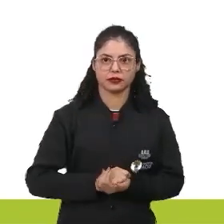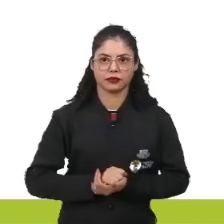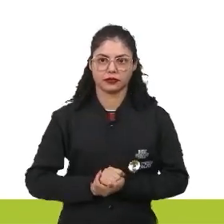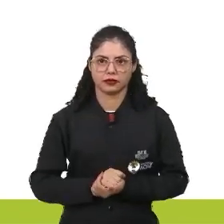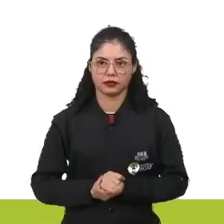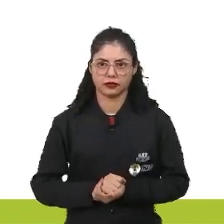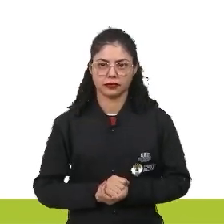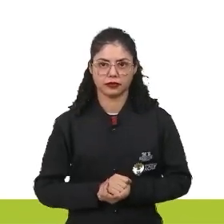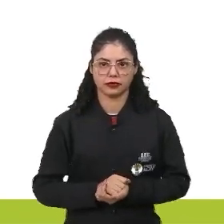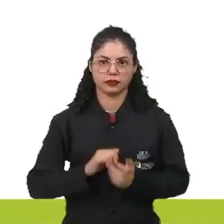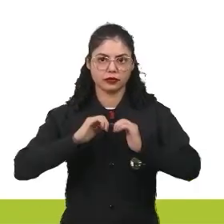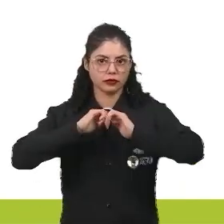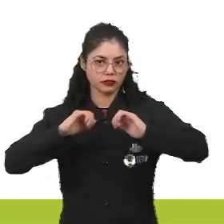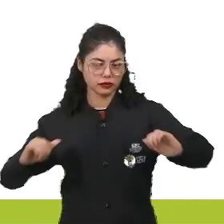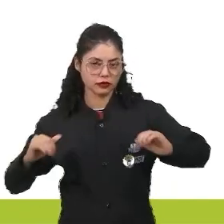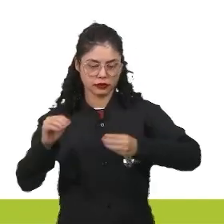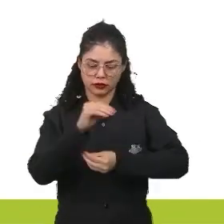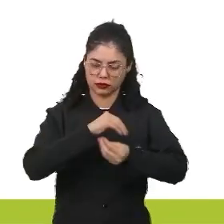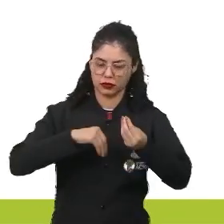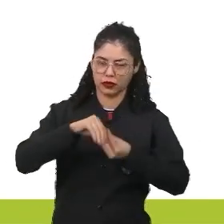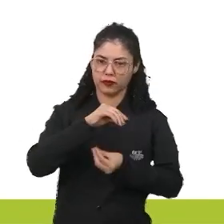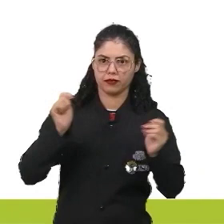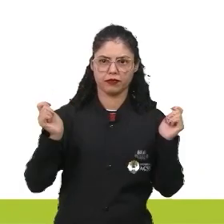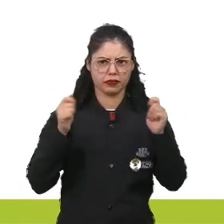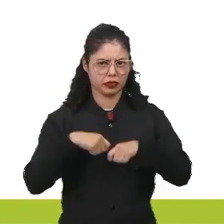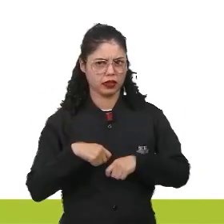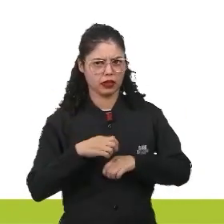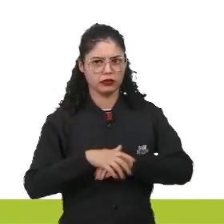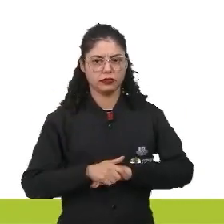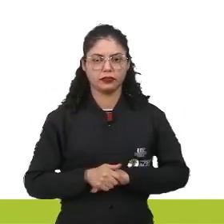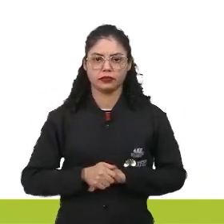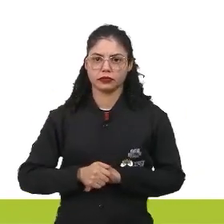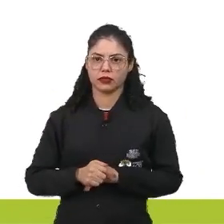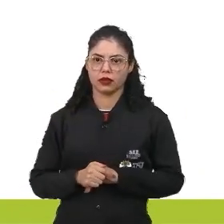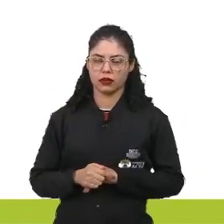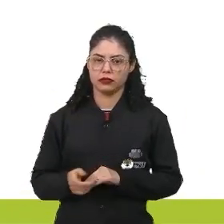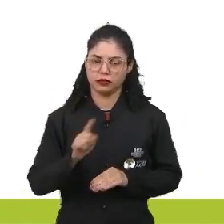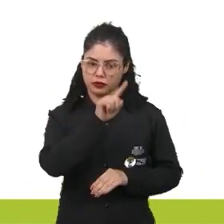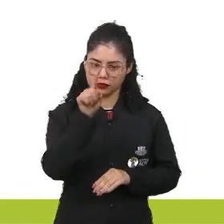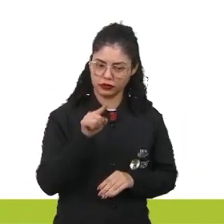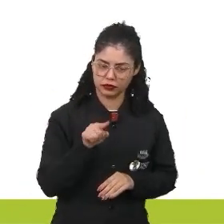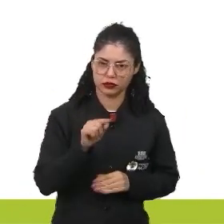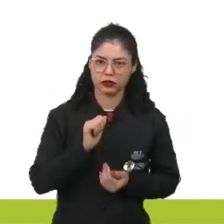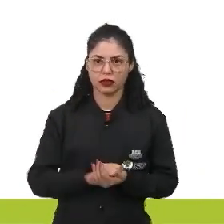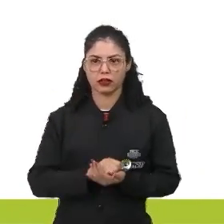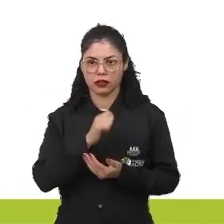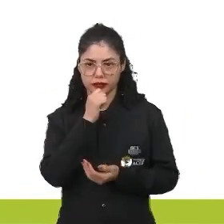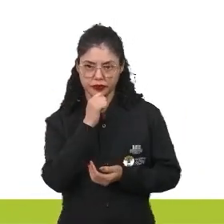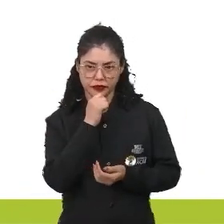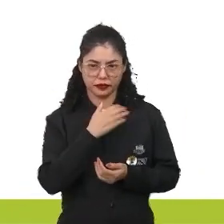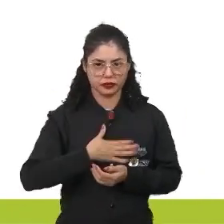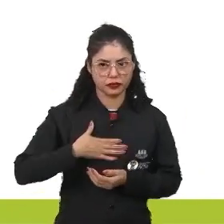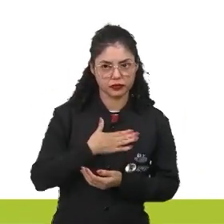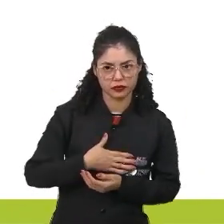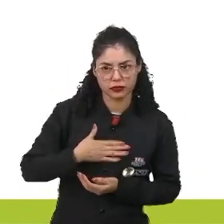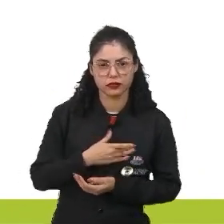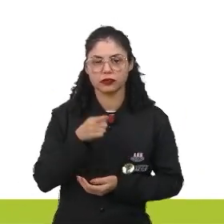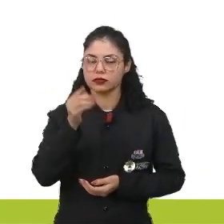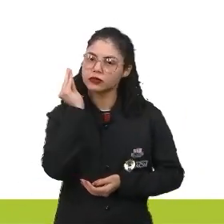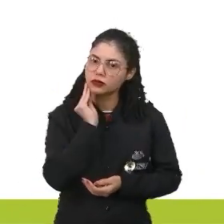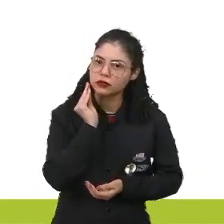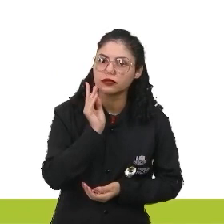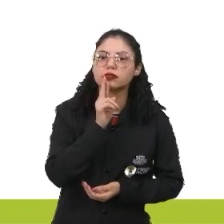cotidiano. Separação de misturas, coloquei aqui algumas perguntinhas e gostaria muito que você